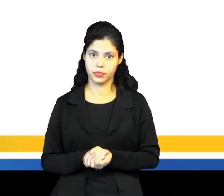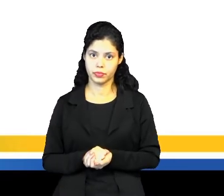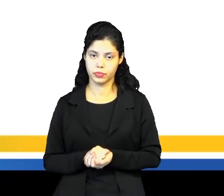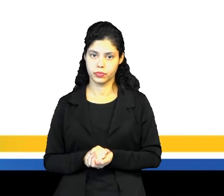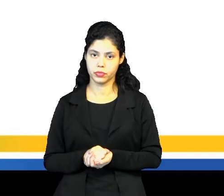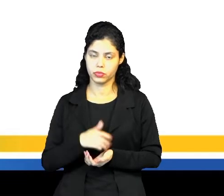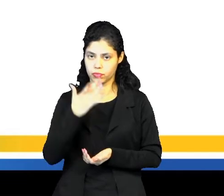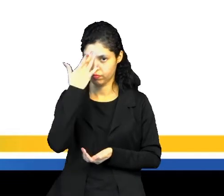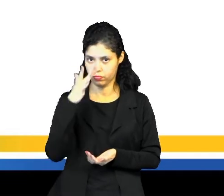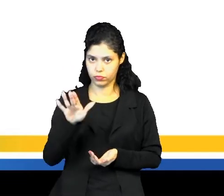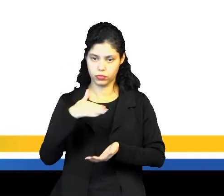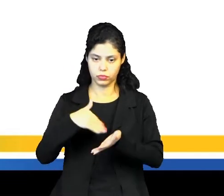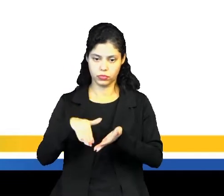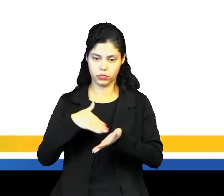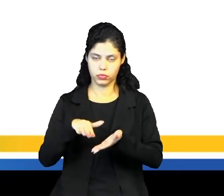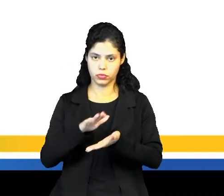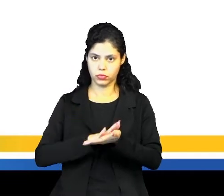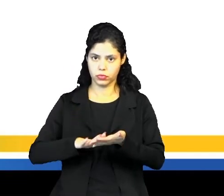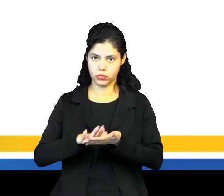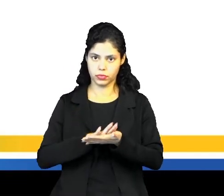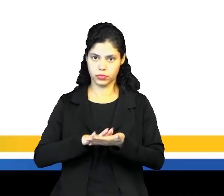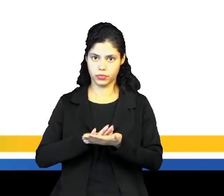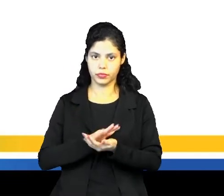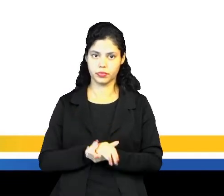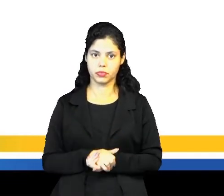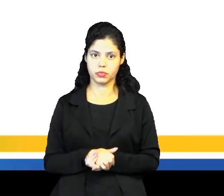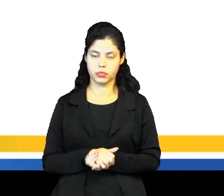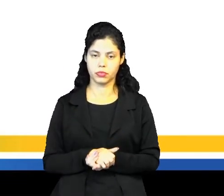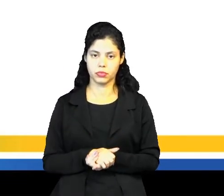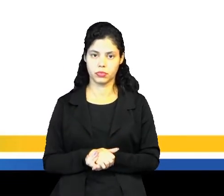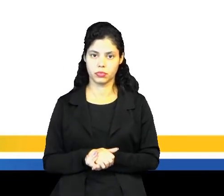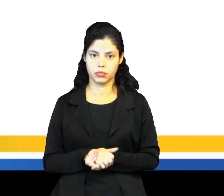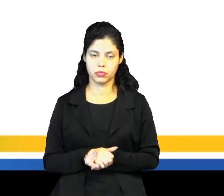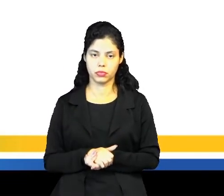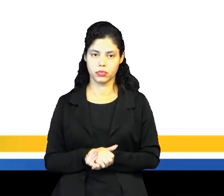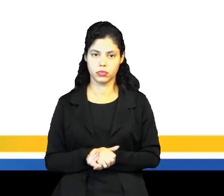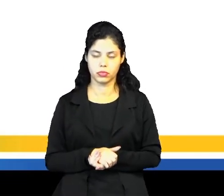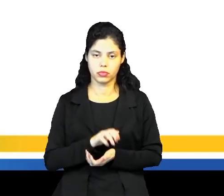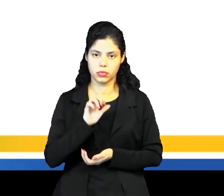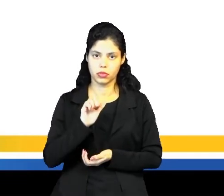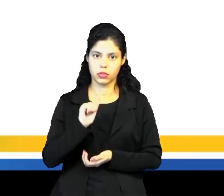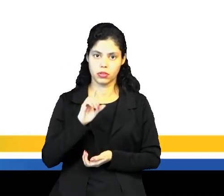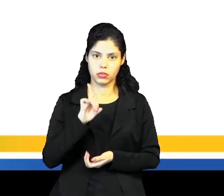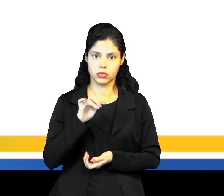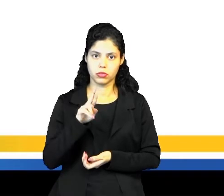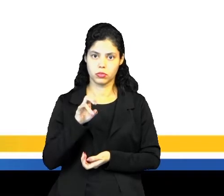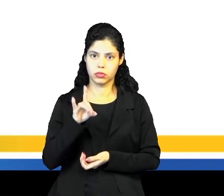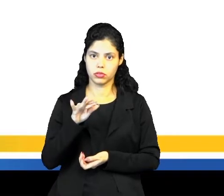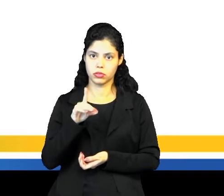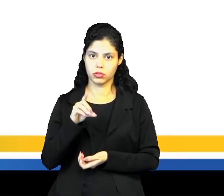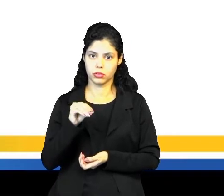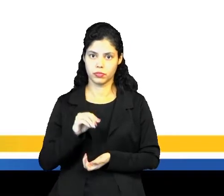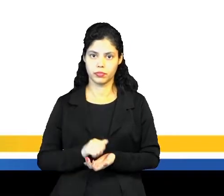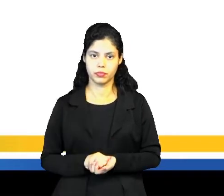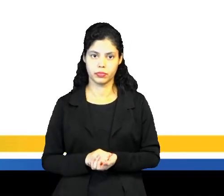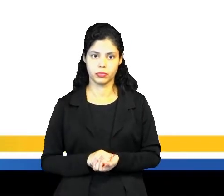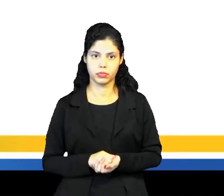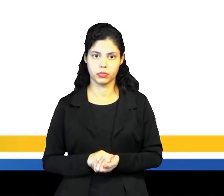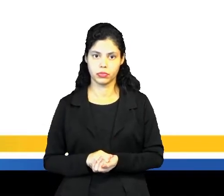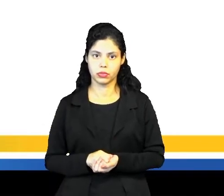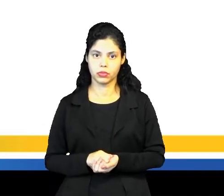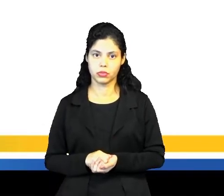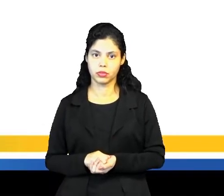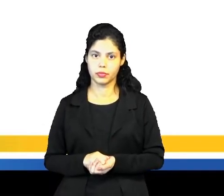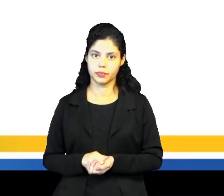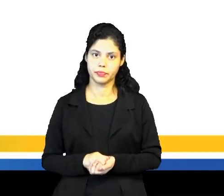Horrível administrador, né? Então eles consideram uma pessoa que não sabe muito bem administrar, né, seus